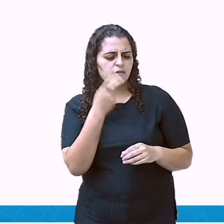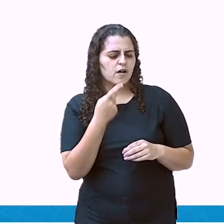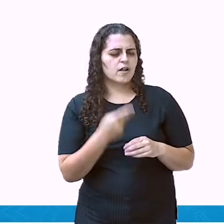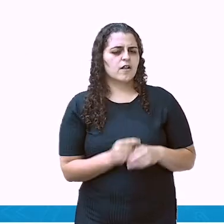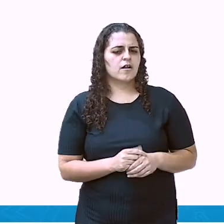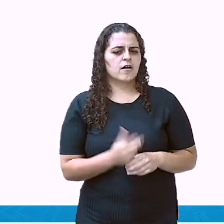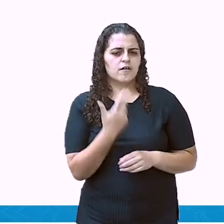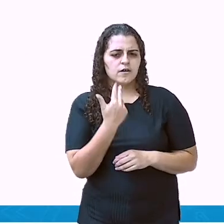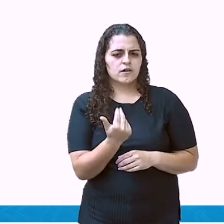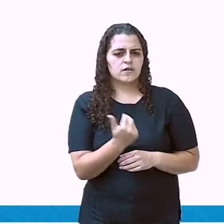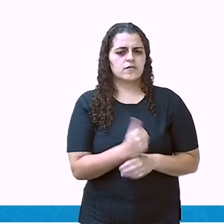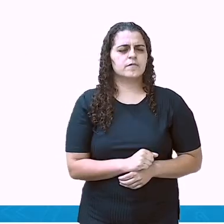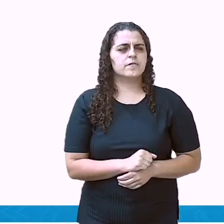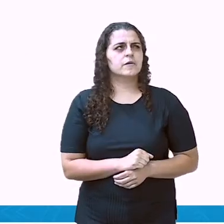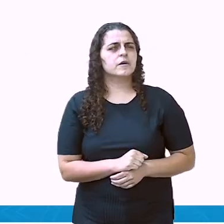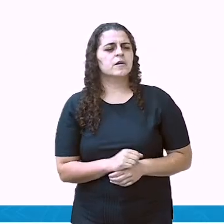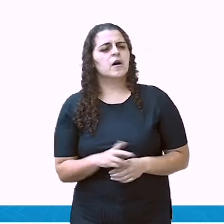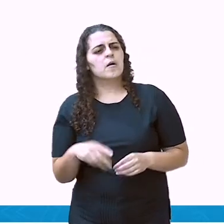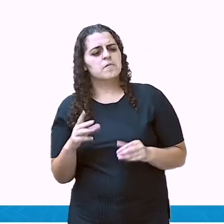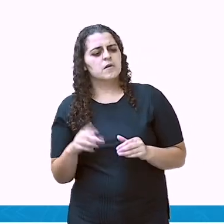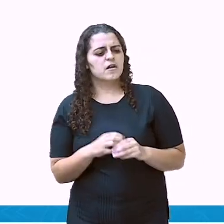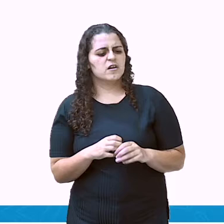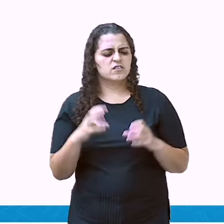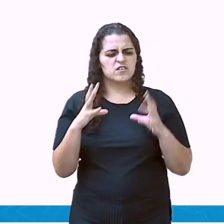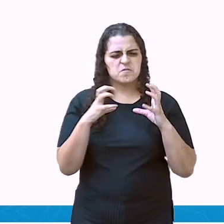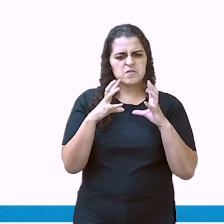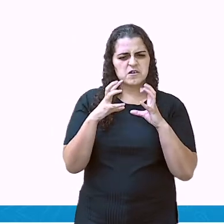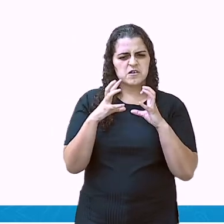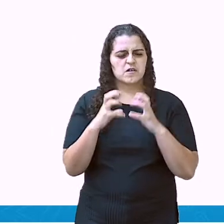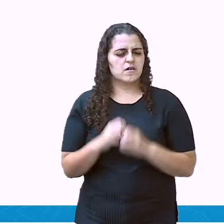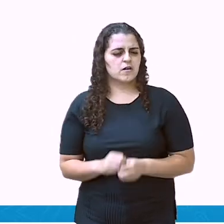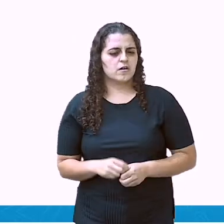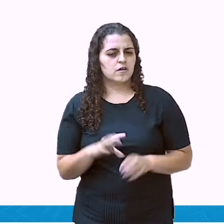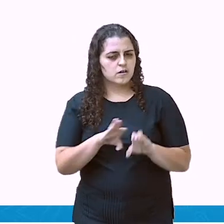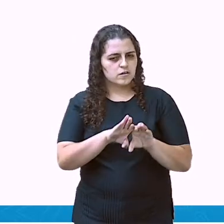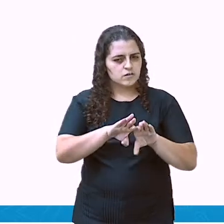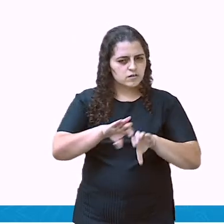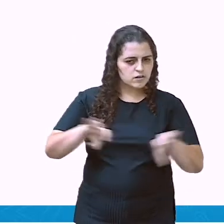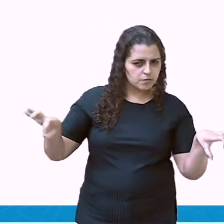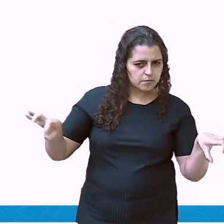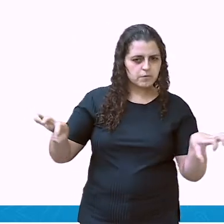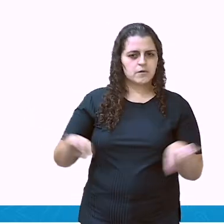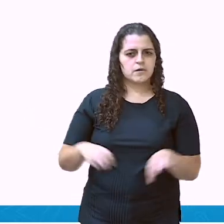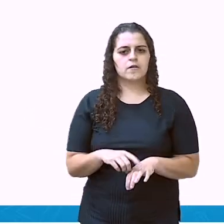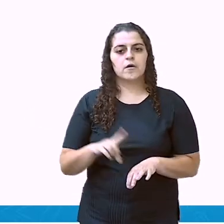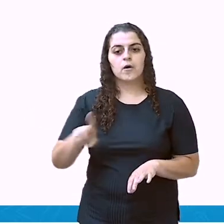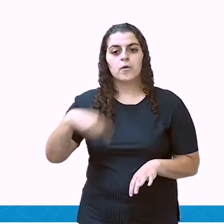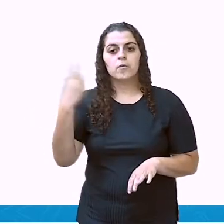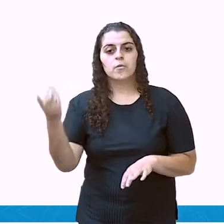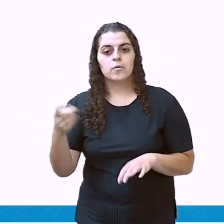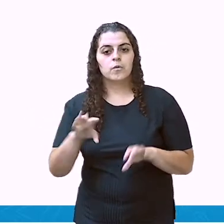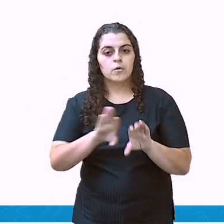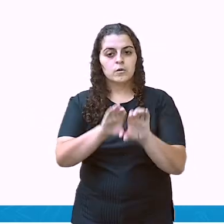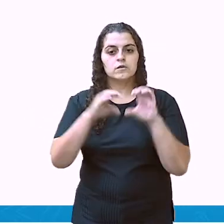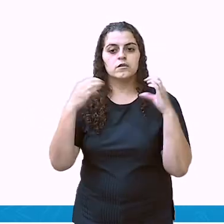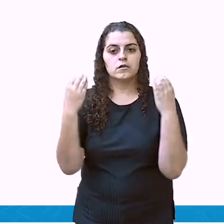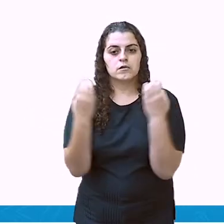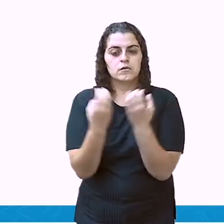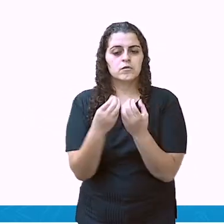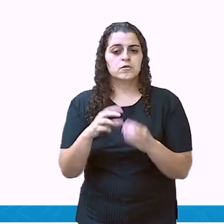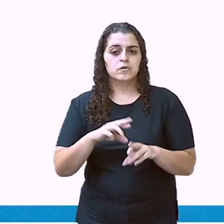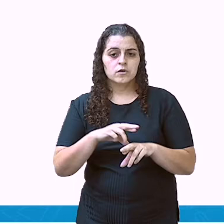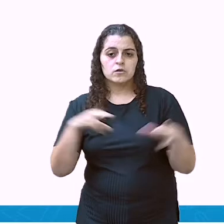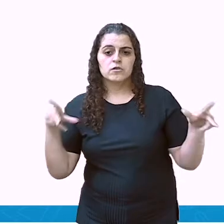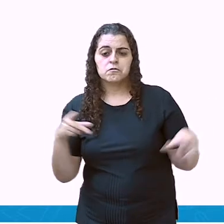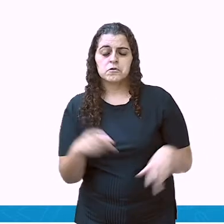língua. Para eles não se rebelarem, eles iam lá e separavam eles e colocavam eles com pessoas que